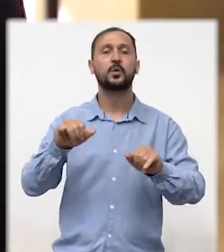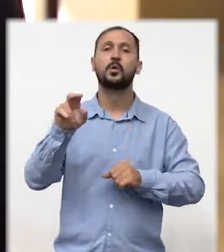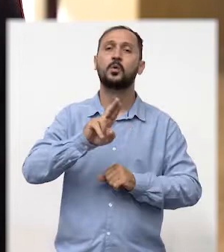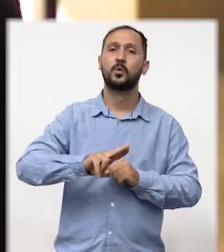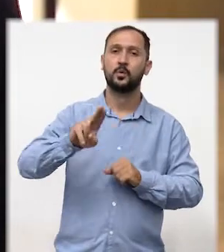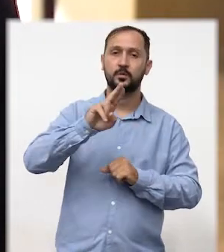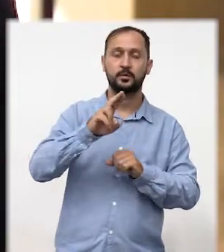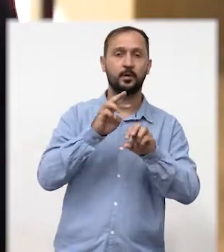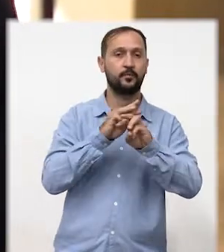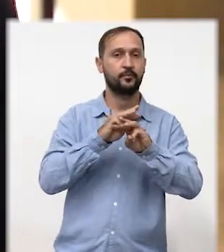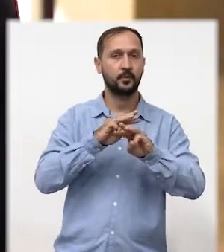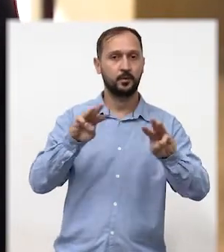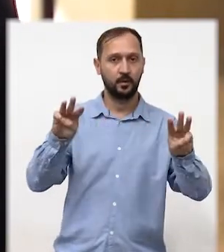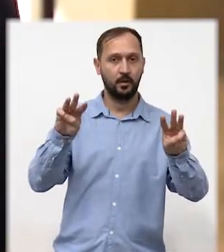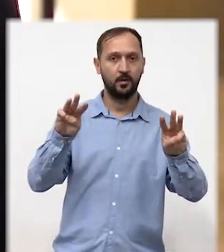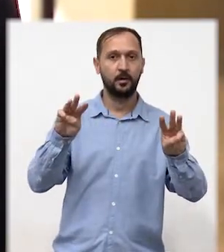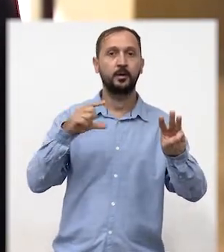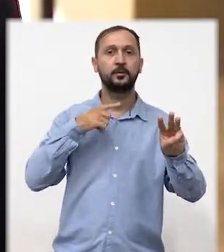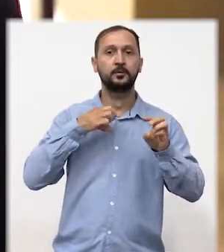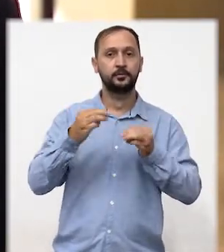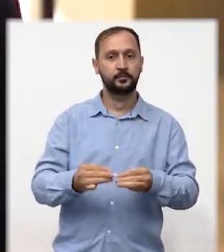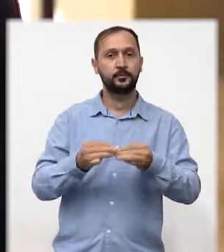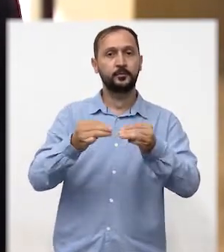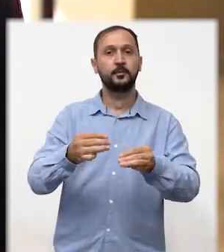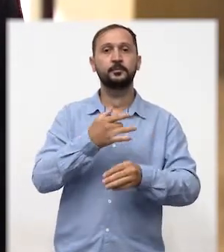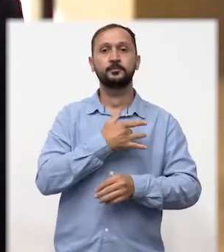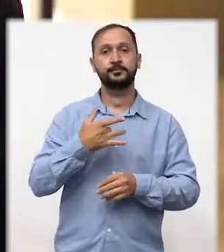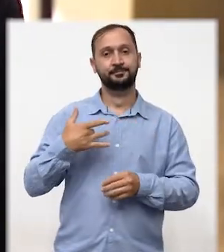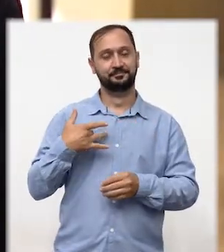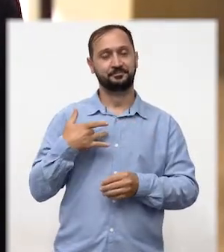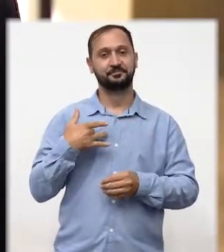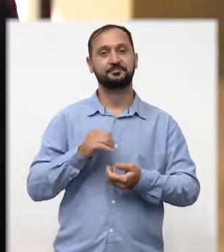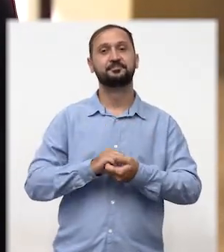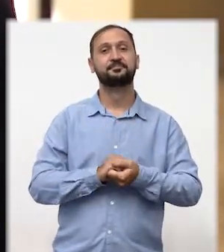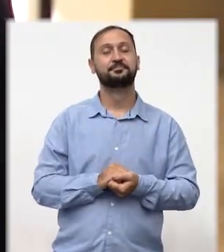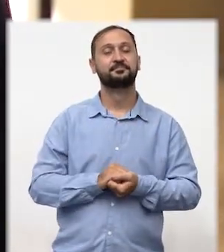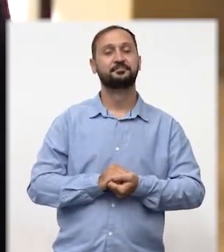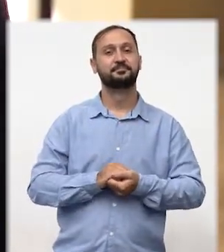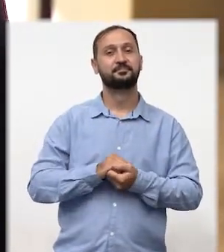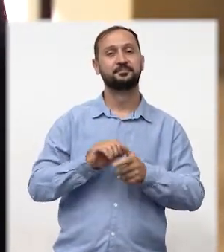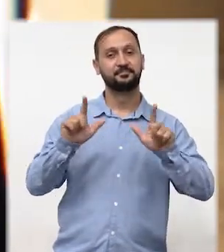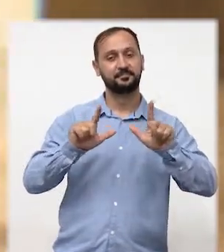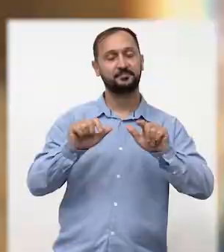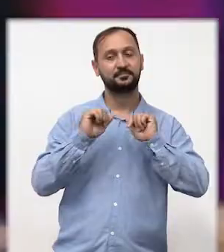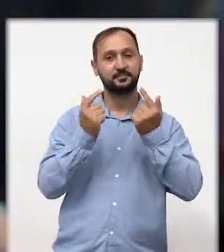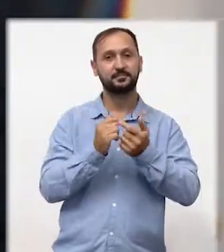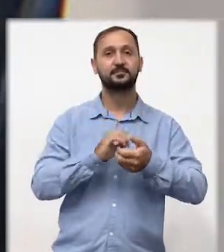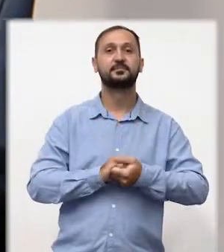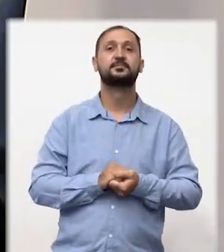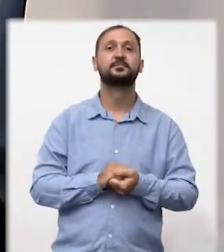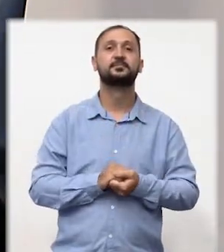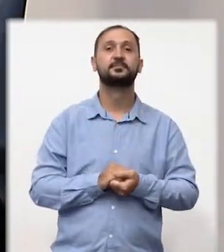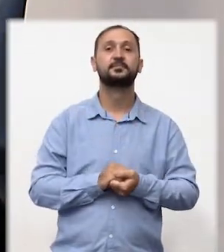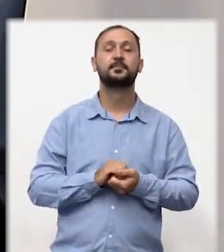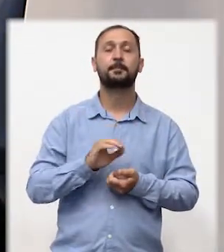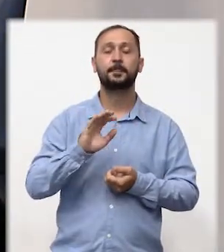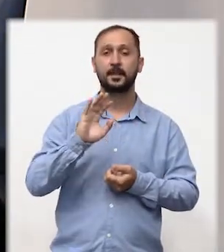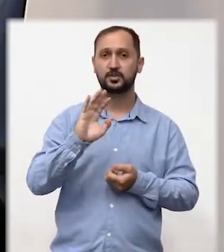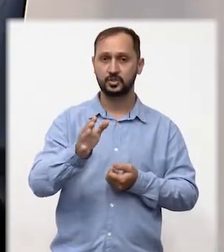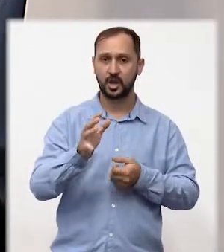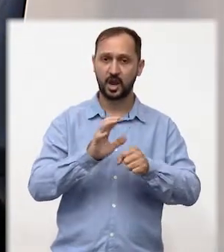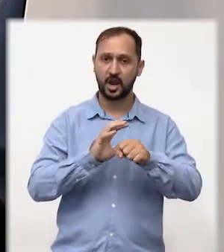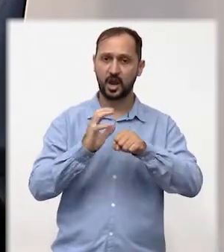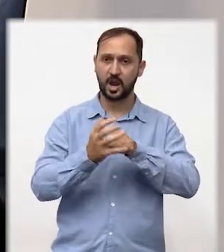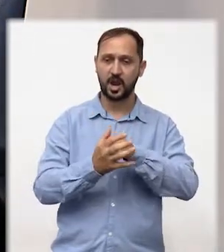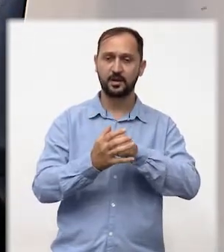por meio do site do Ministério da Saúde. Regiane Ribeiro, para a TV Assembleia. A Covid-19 já está entre